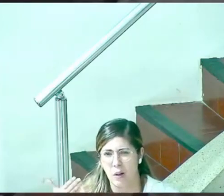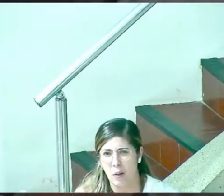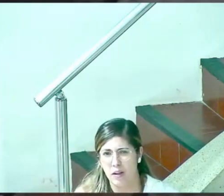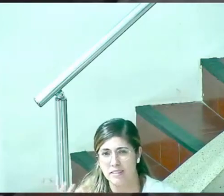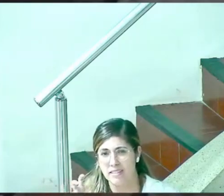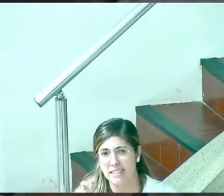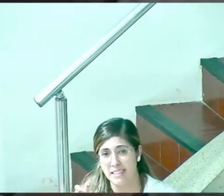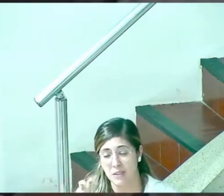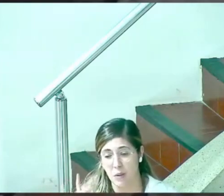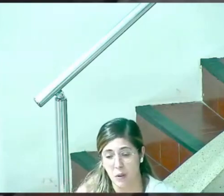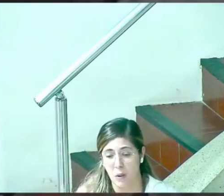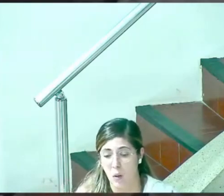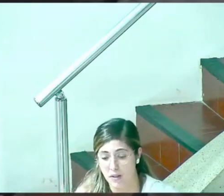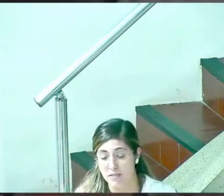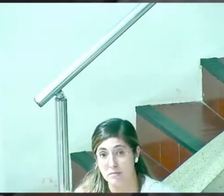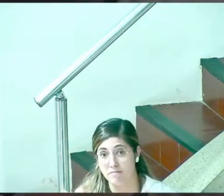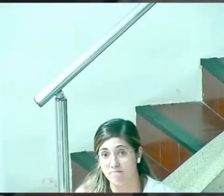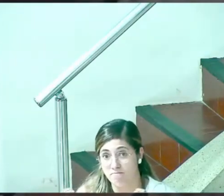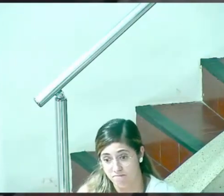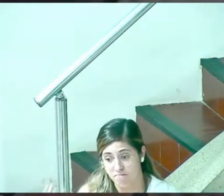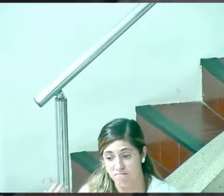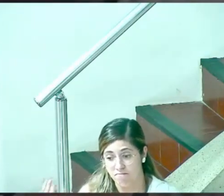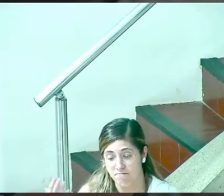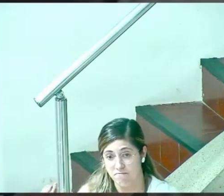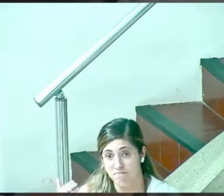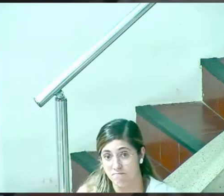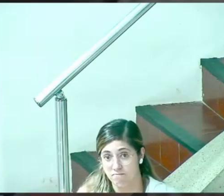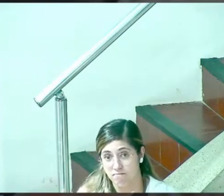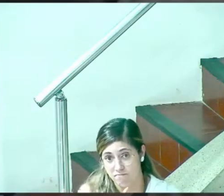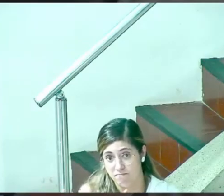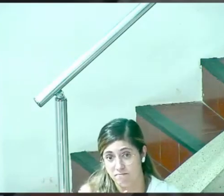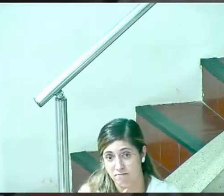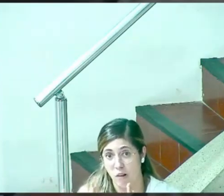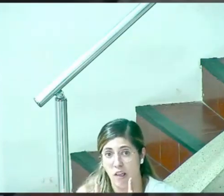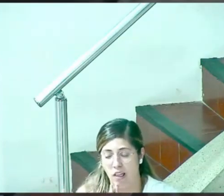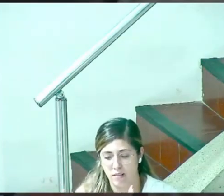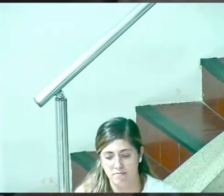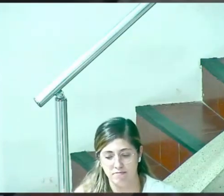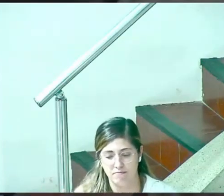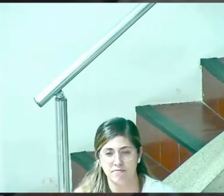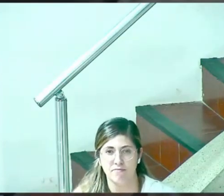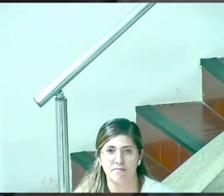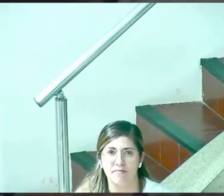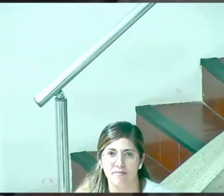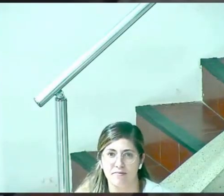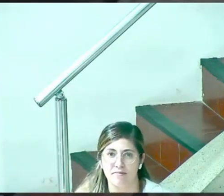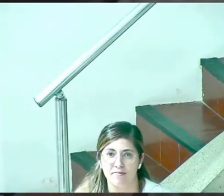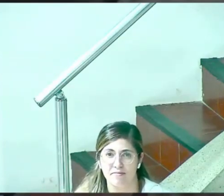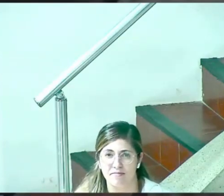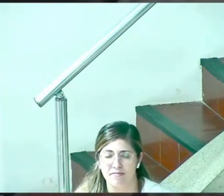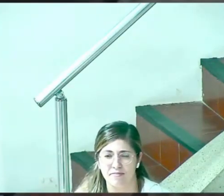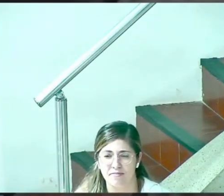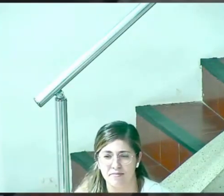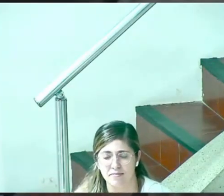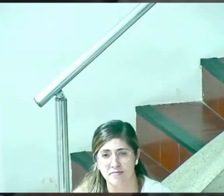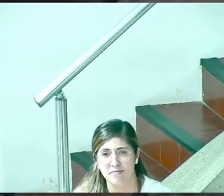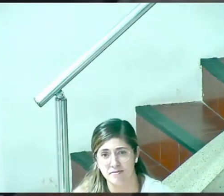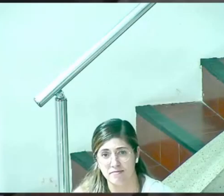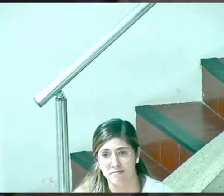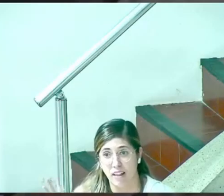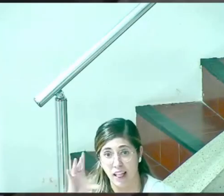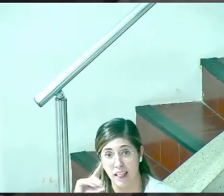Aí você pode desenhar o que aconteceu. Talvez quando você desobedeceu a mamãe, quando